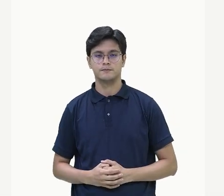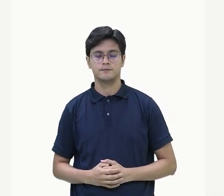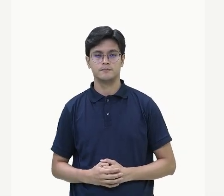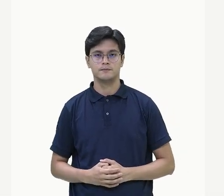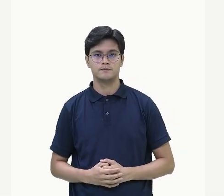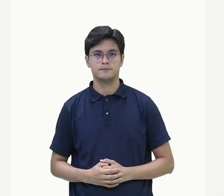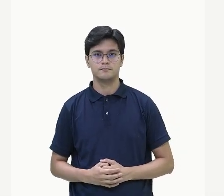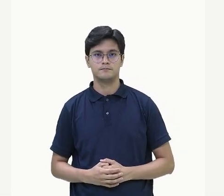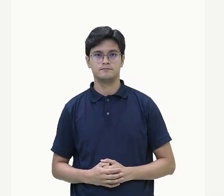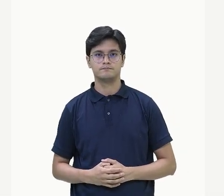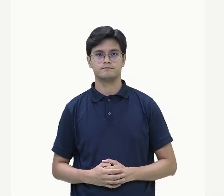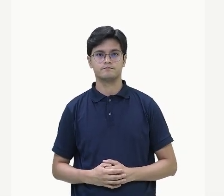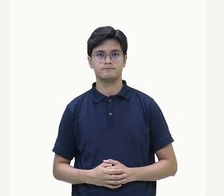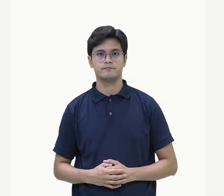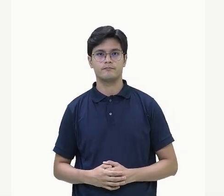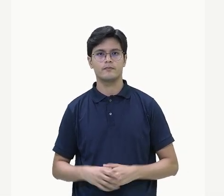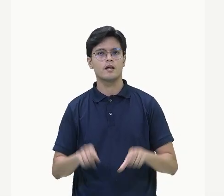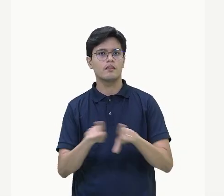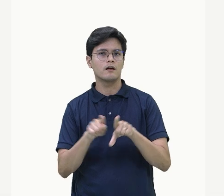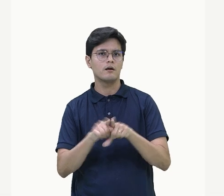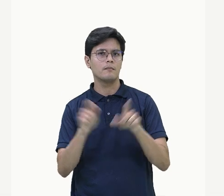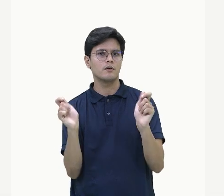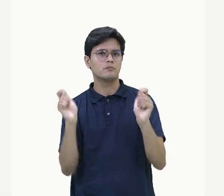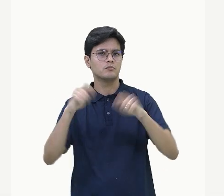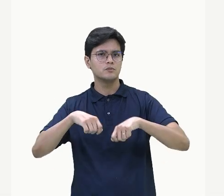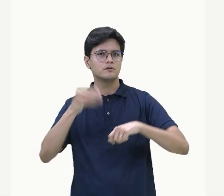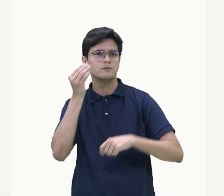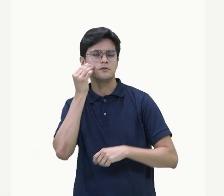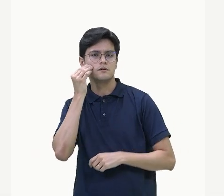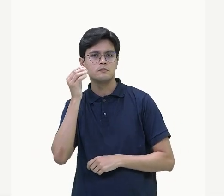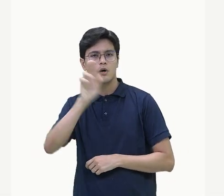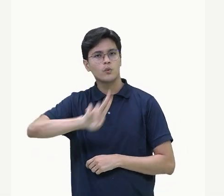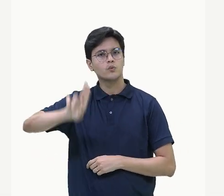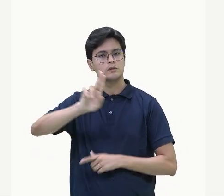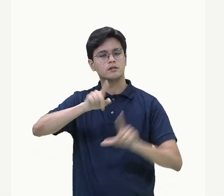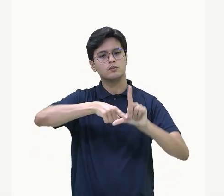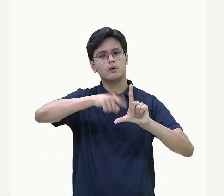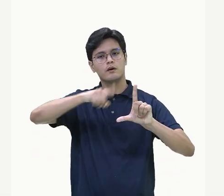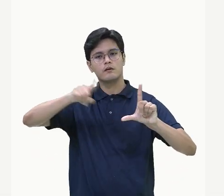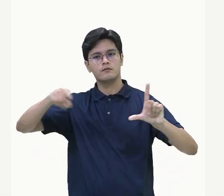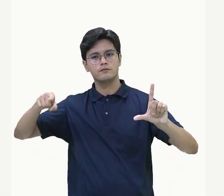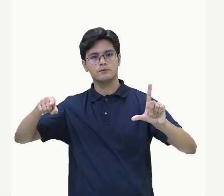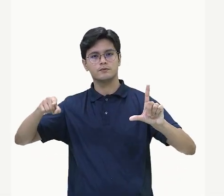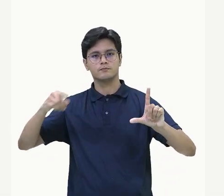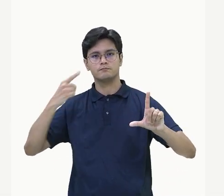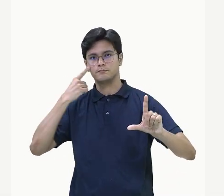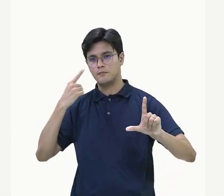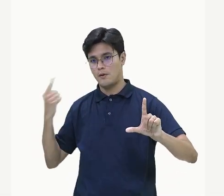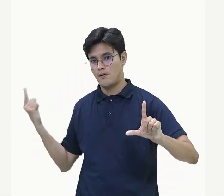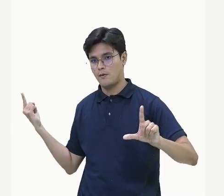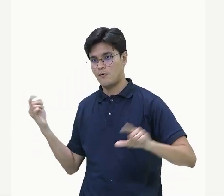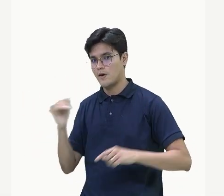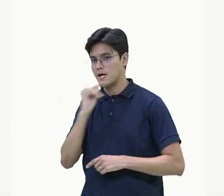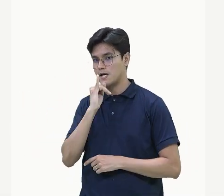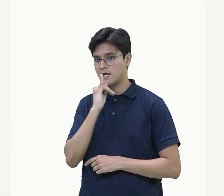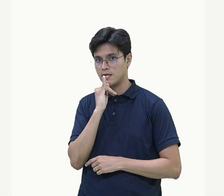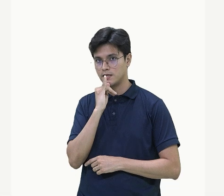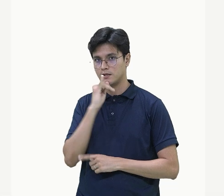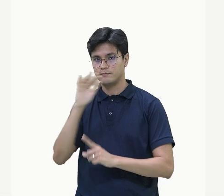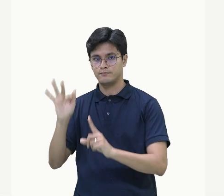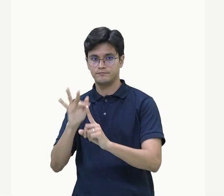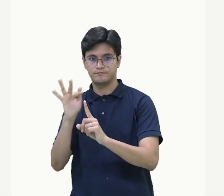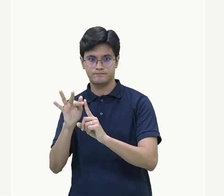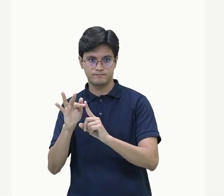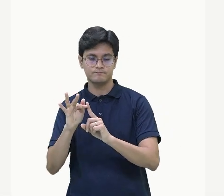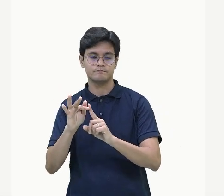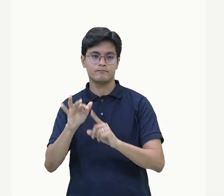E isso a gente também consegue observar graficamente. Vamos ver aqui no exemplo a função f de x